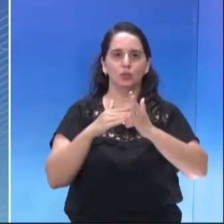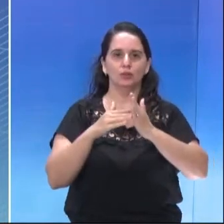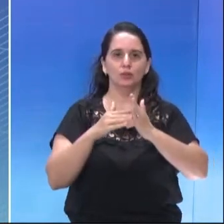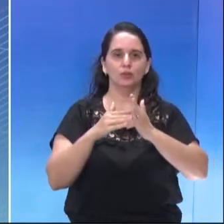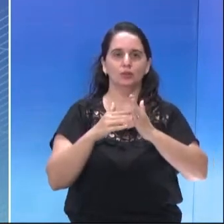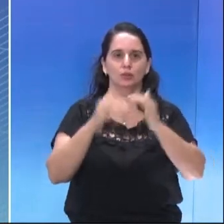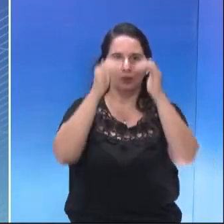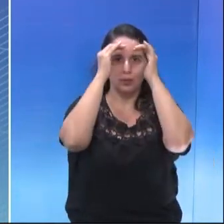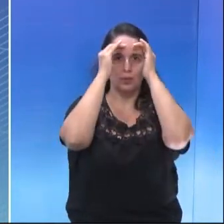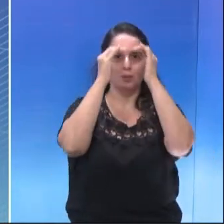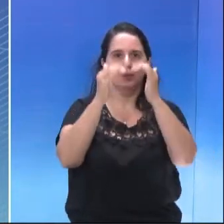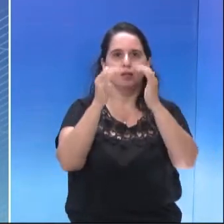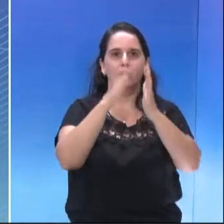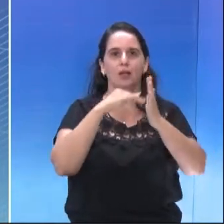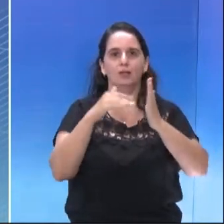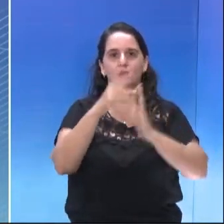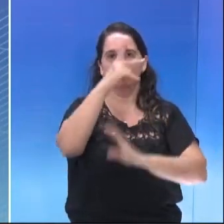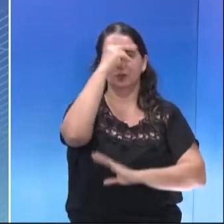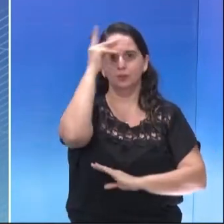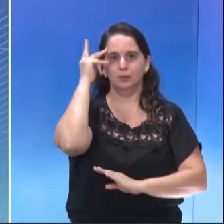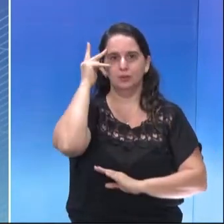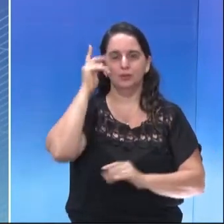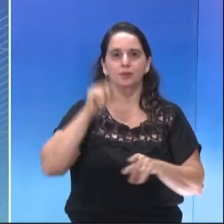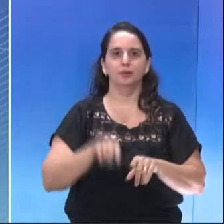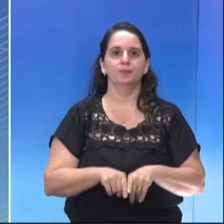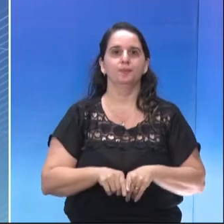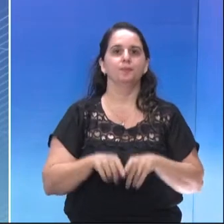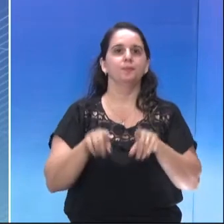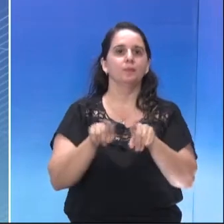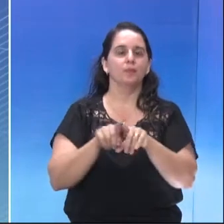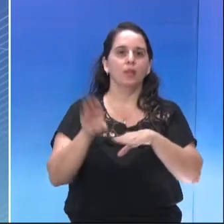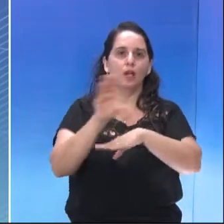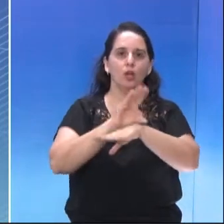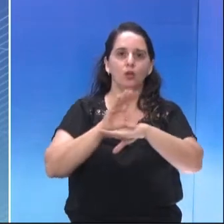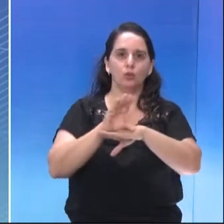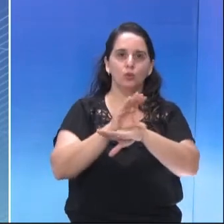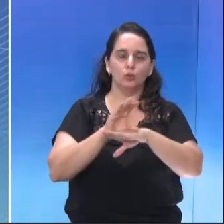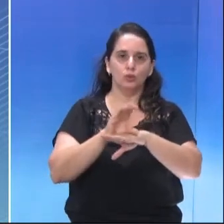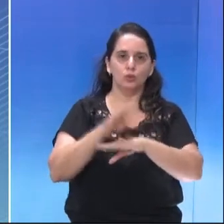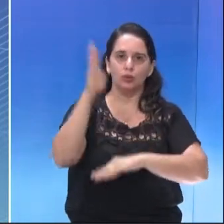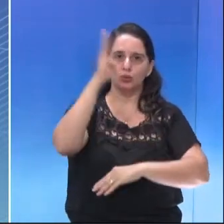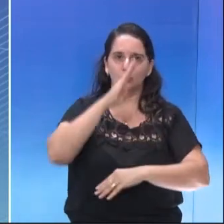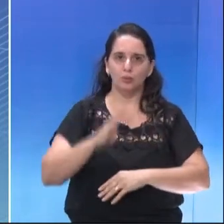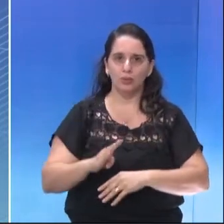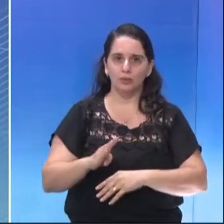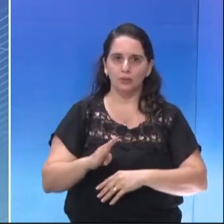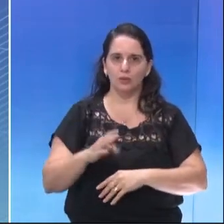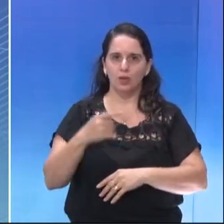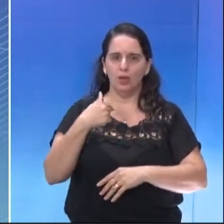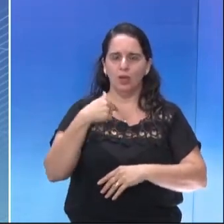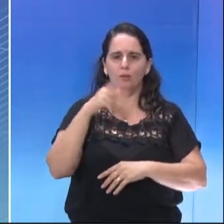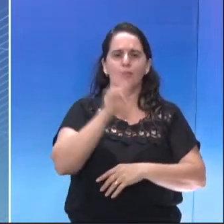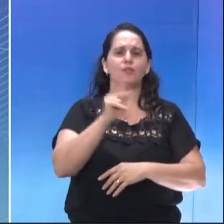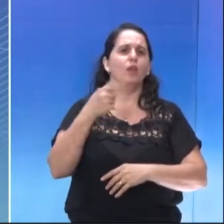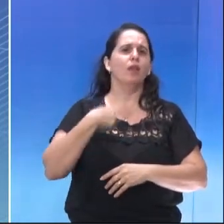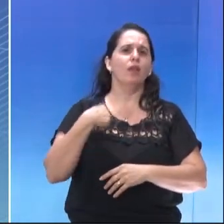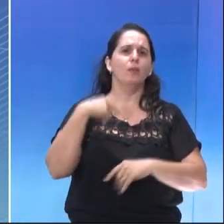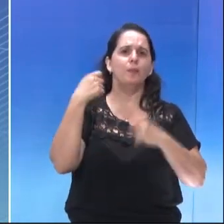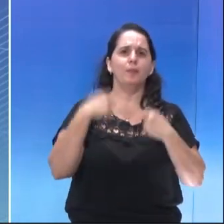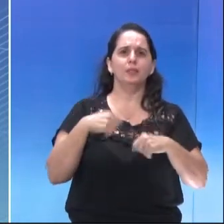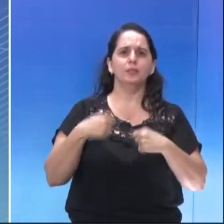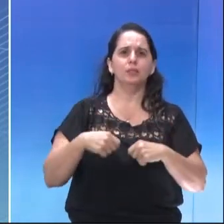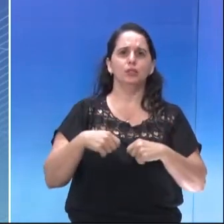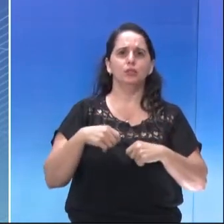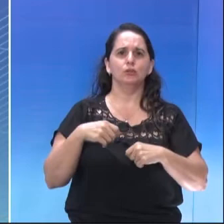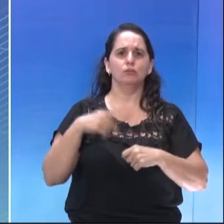respeitar todos. E a Constituição da República fala disso. Tá? Professor, eu preciso ser advogado, eu preciso ler a Constituição da